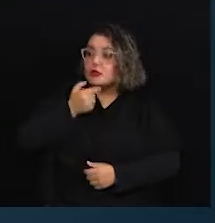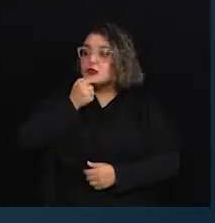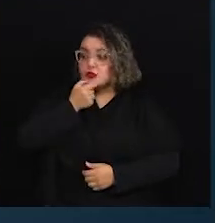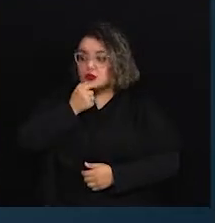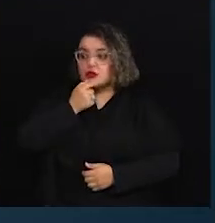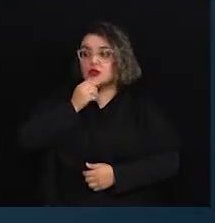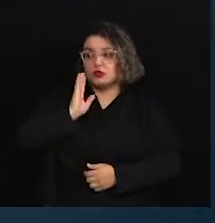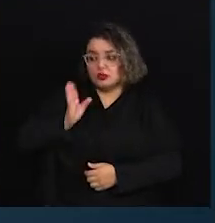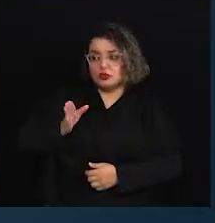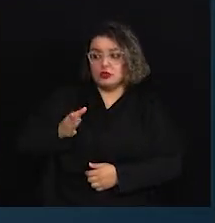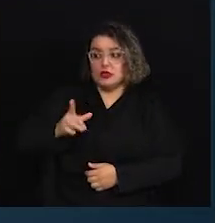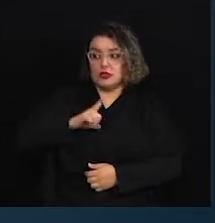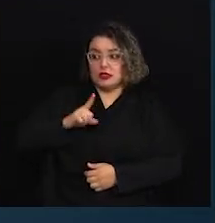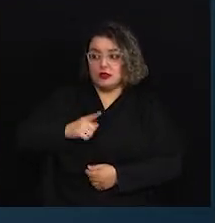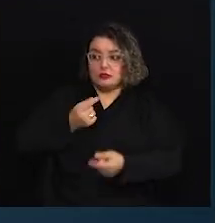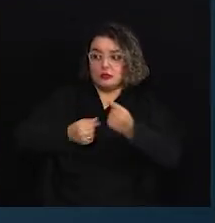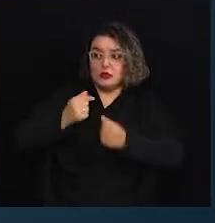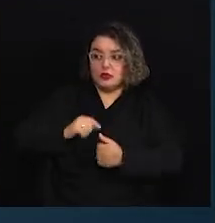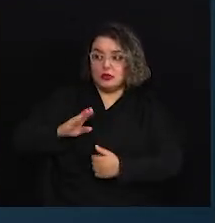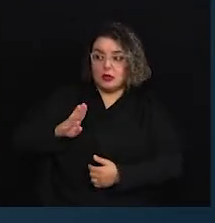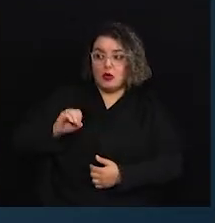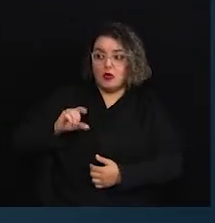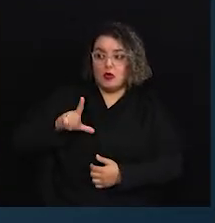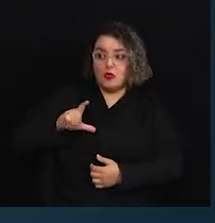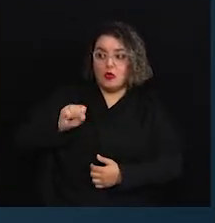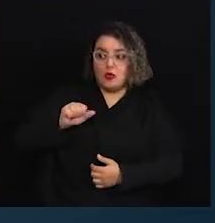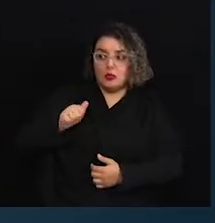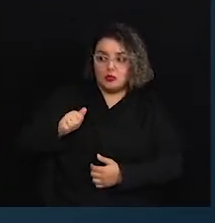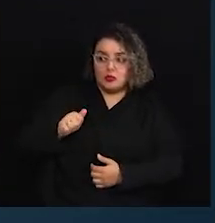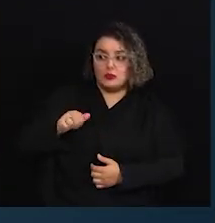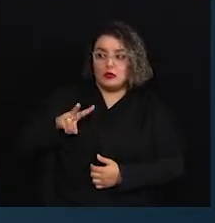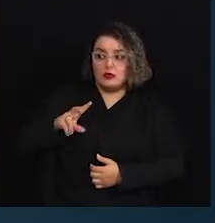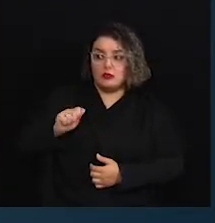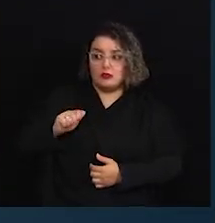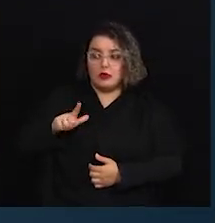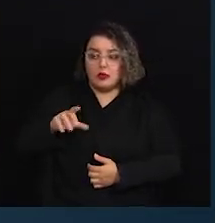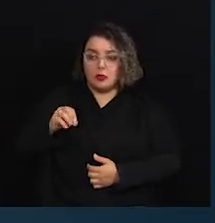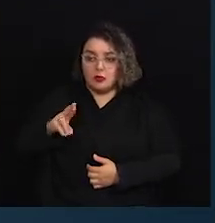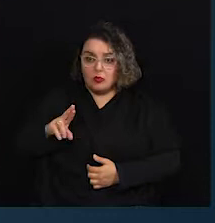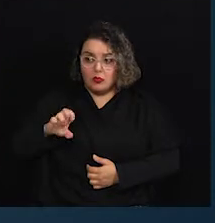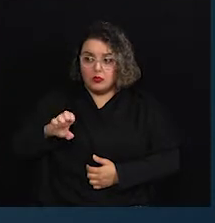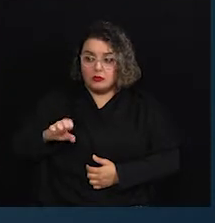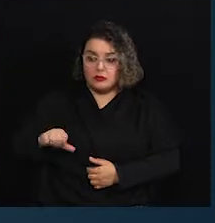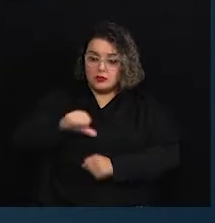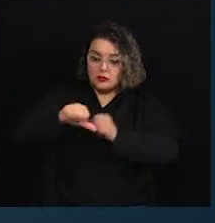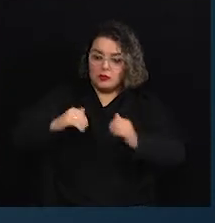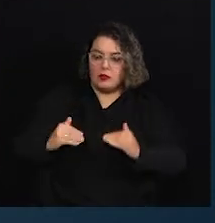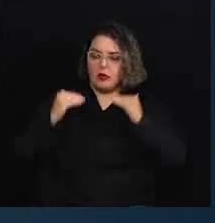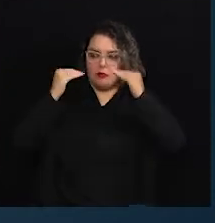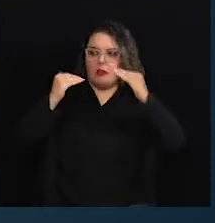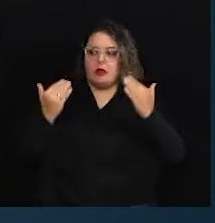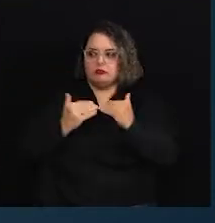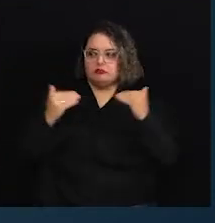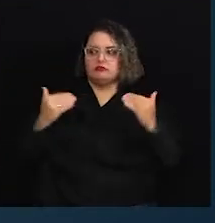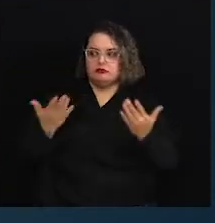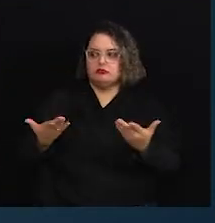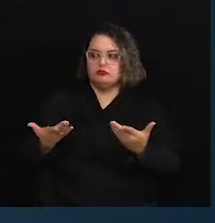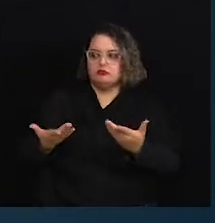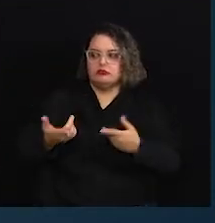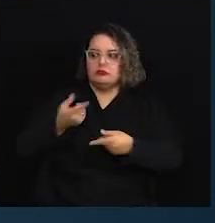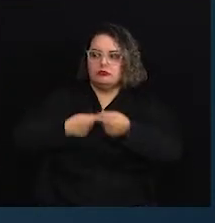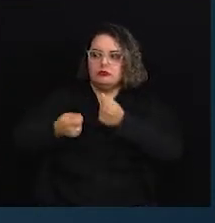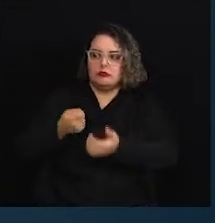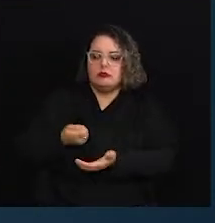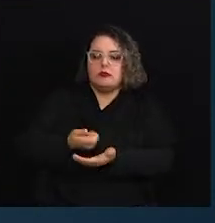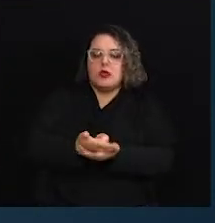Unidos a pessoa já tem que correr para a bolsa de valores. Se você quiser mais do que isso, você acaba indo para venture capital. Eu acredito que os investidores daqui